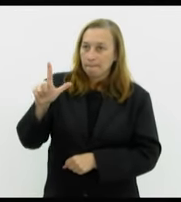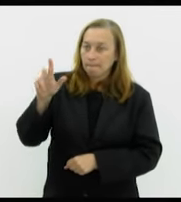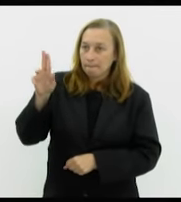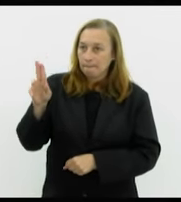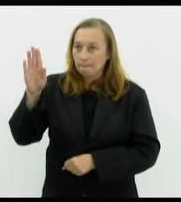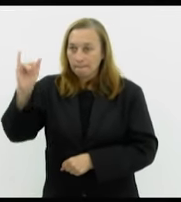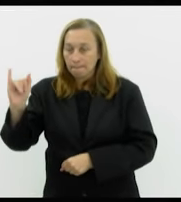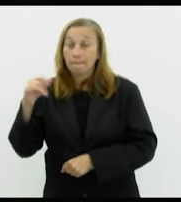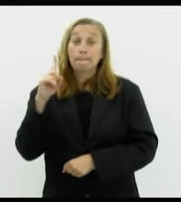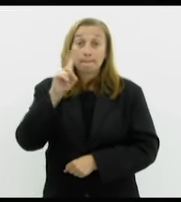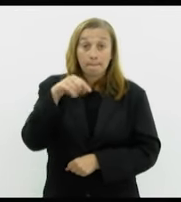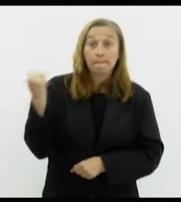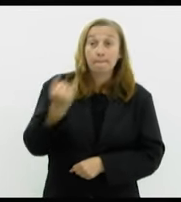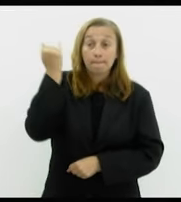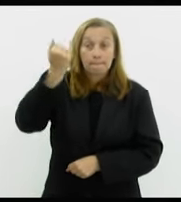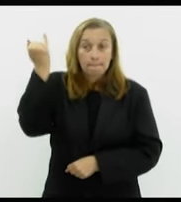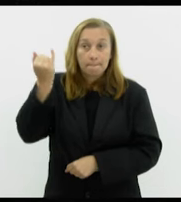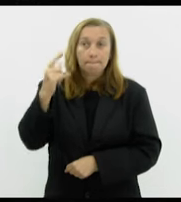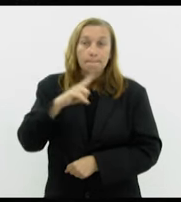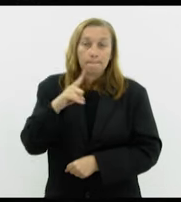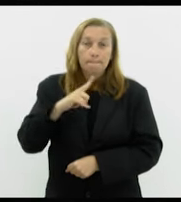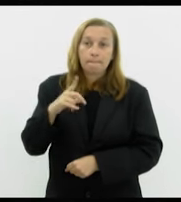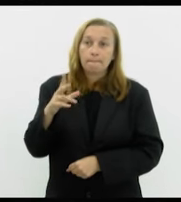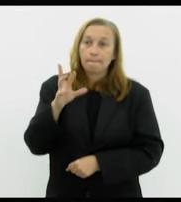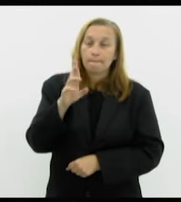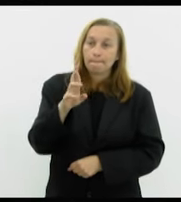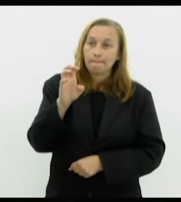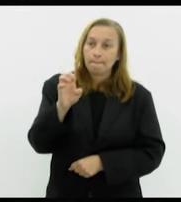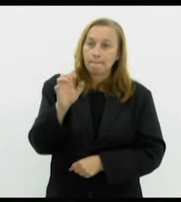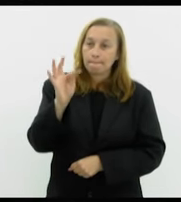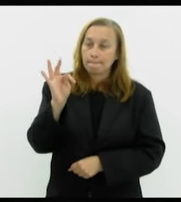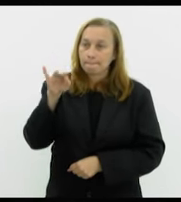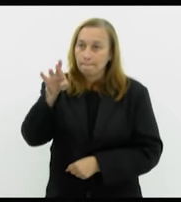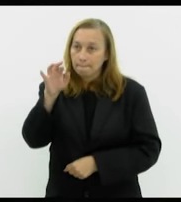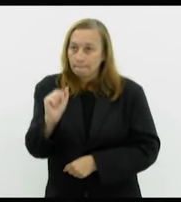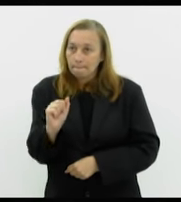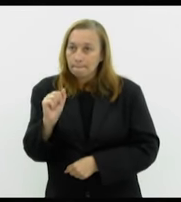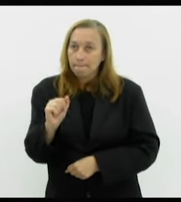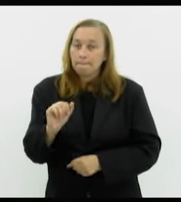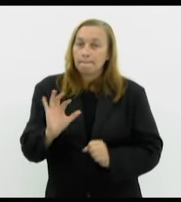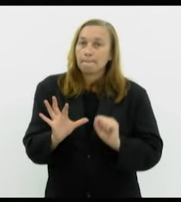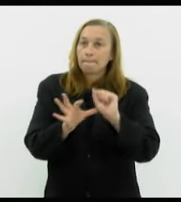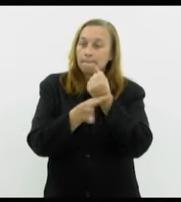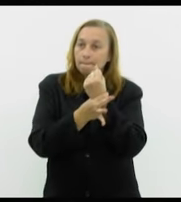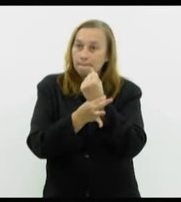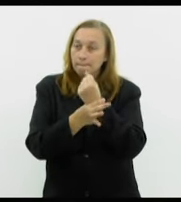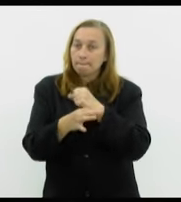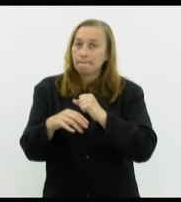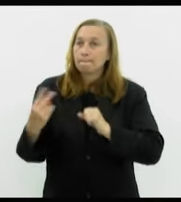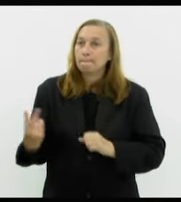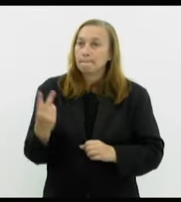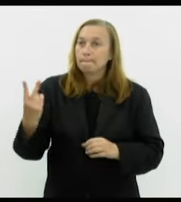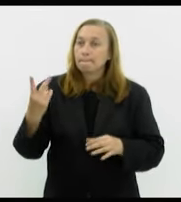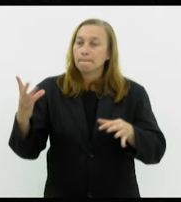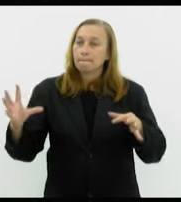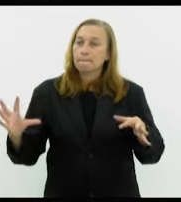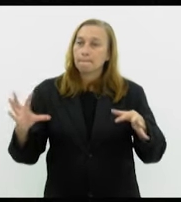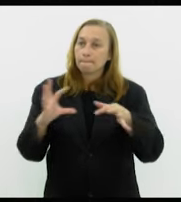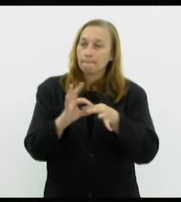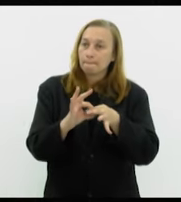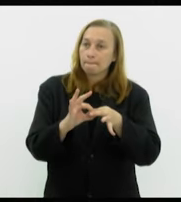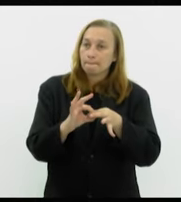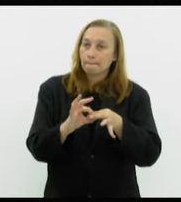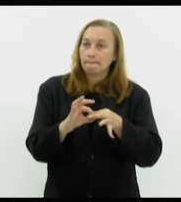muito importante para a gente ter uma refinaria que garanta valor agregado aos produtos que